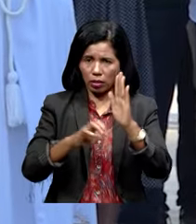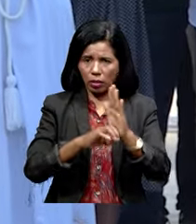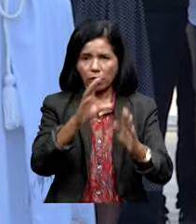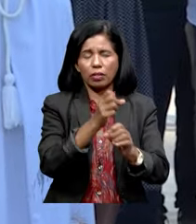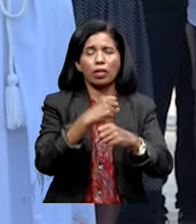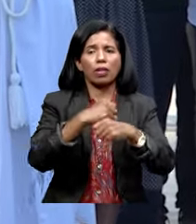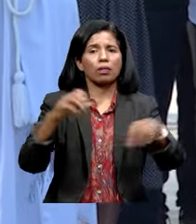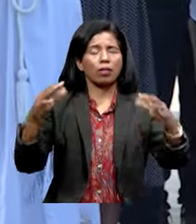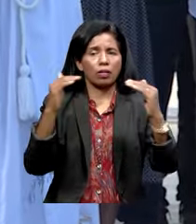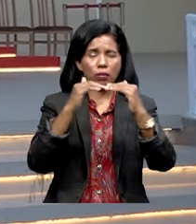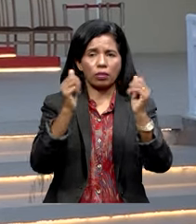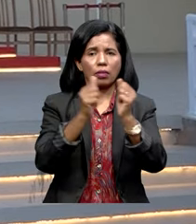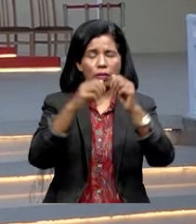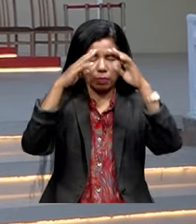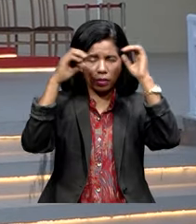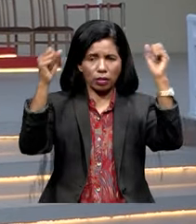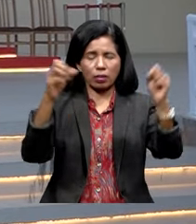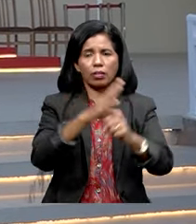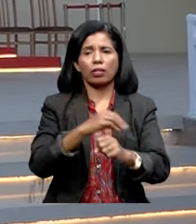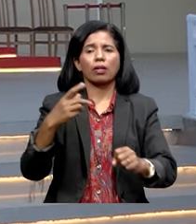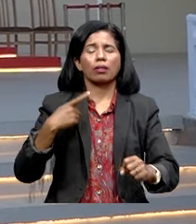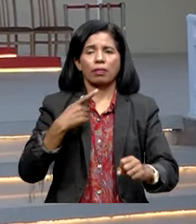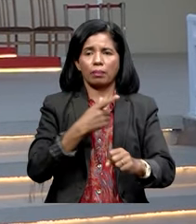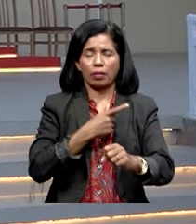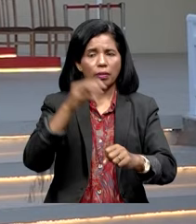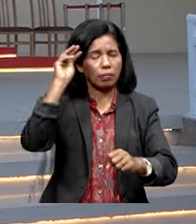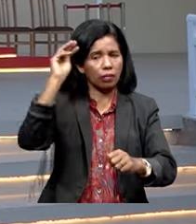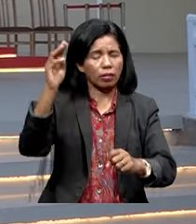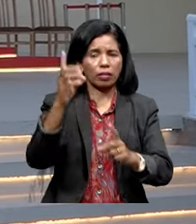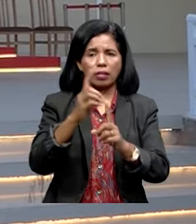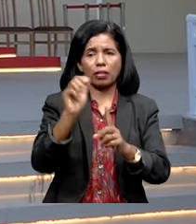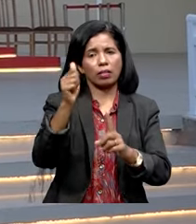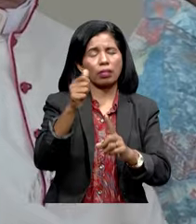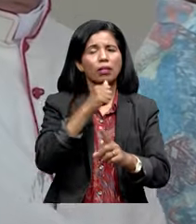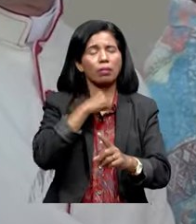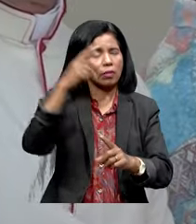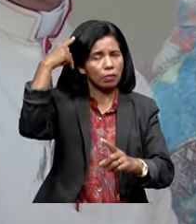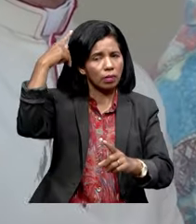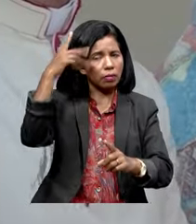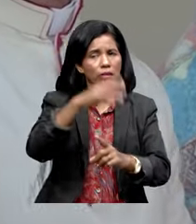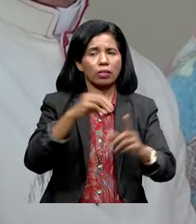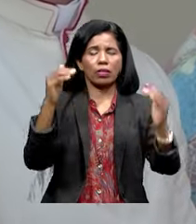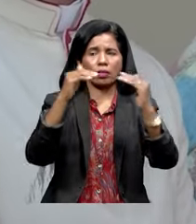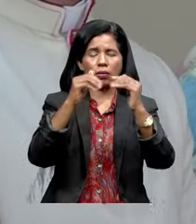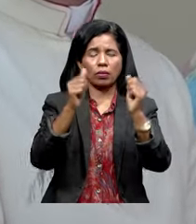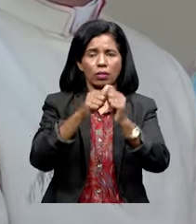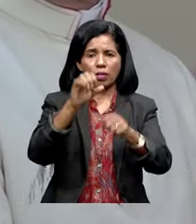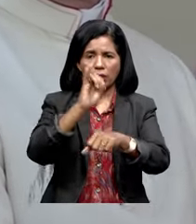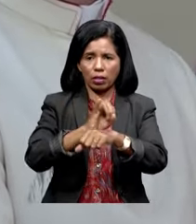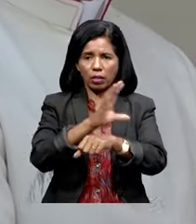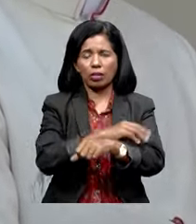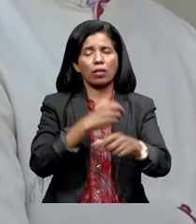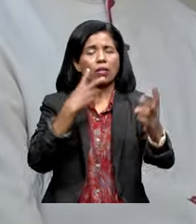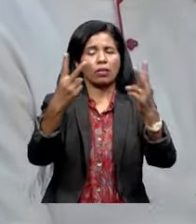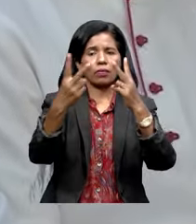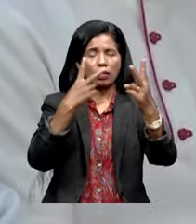halau encontro o Presidente da República no Primeiro-Ministro e a Loron Sanulo, Papa Francisco se encontro uma creda local no mos